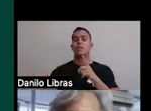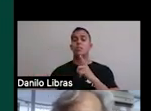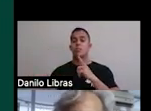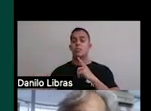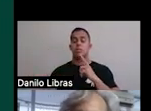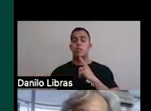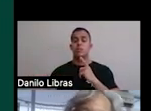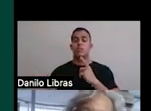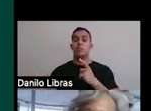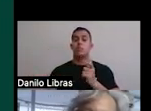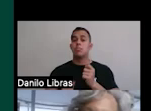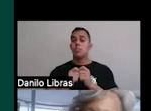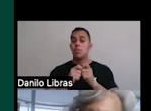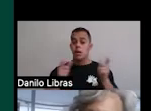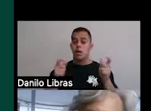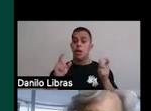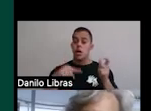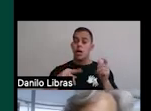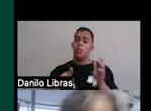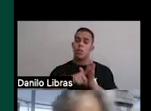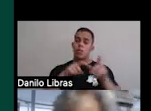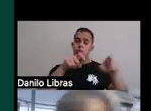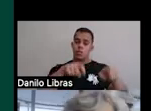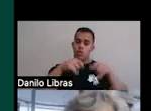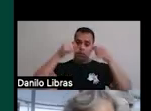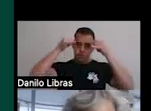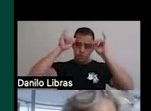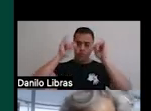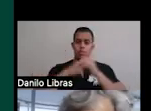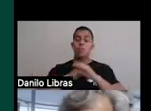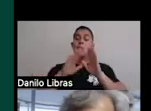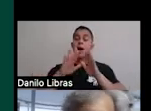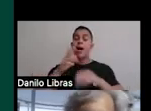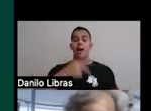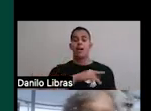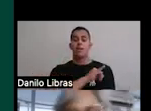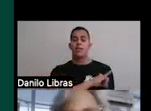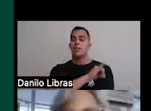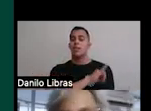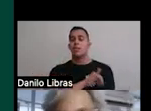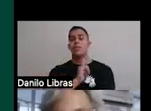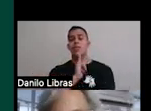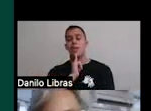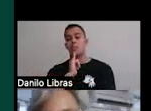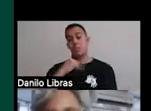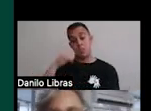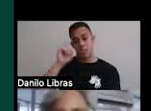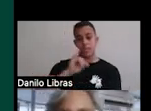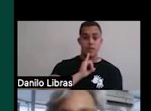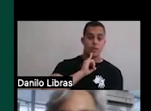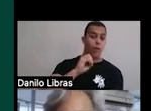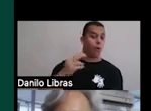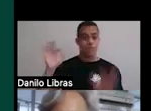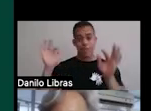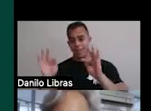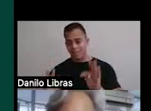de do agronegócio, né? Mas aqui no Rio de Janeiro, infelizmente, ou não sei se felizmente, né, a